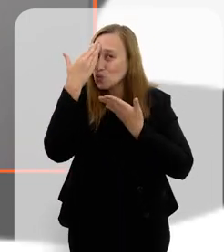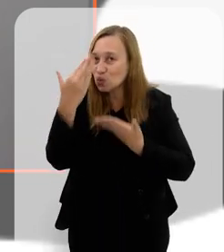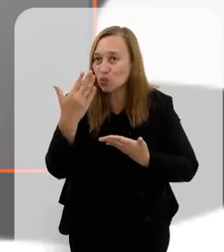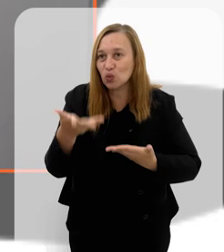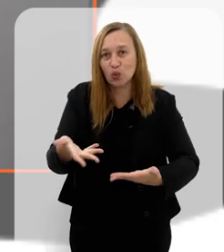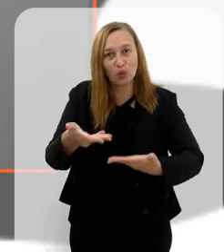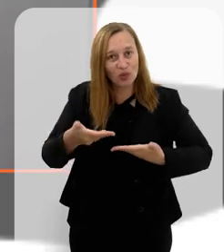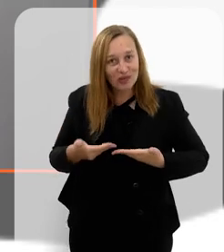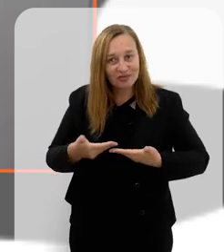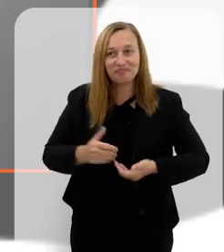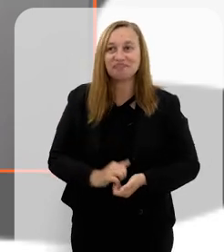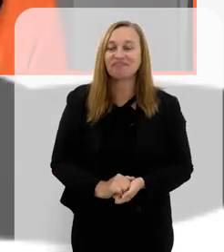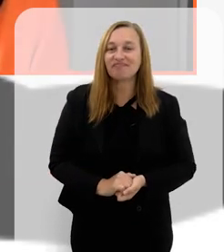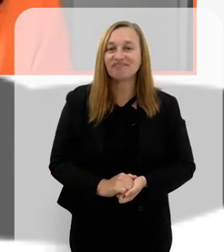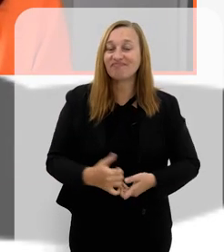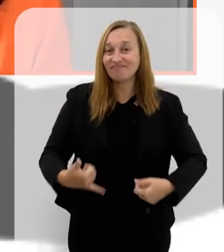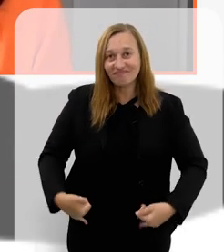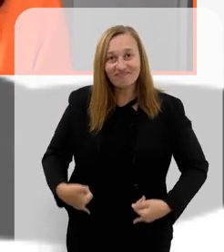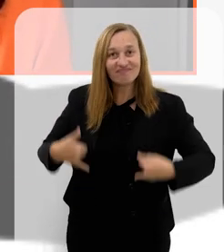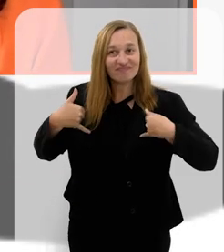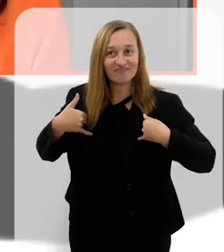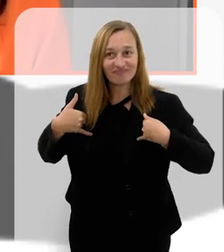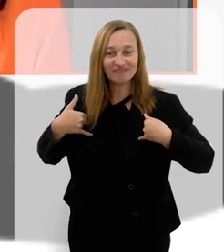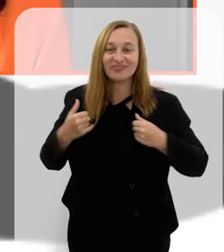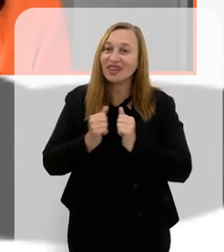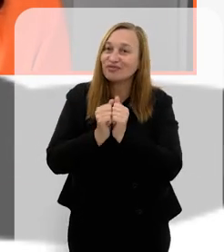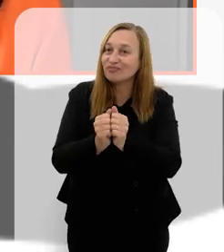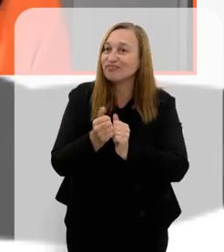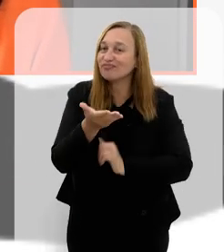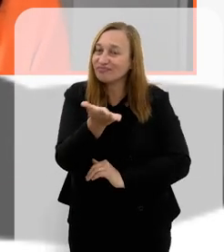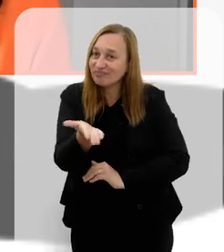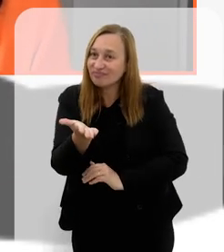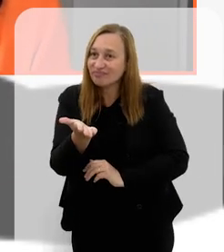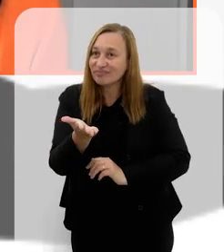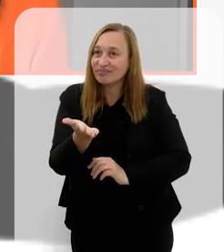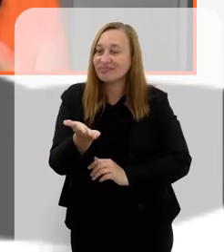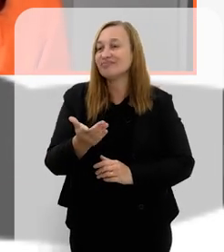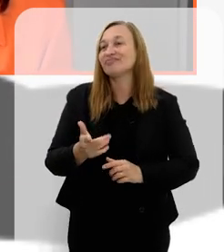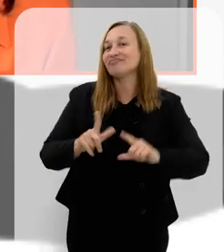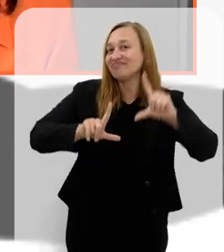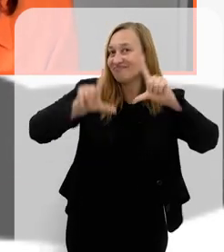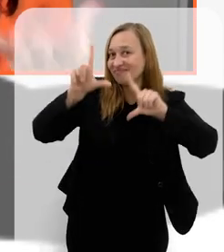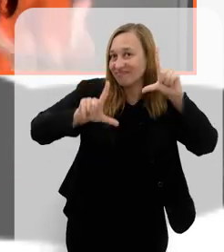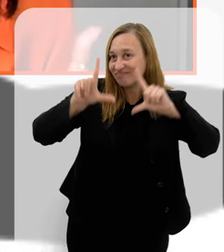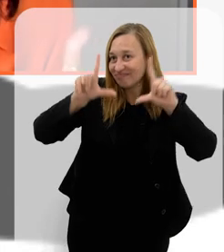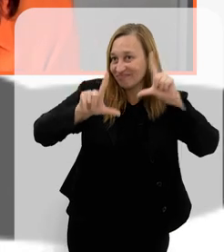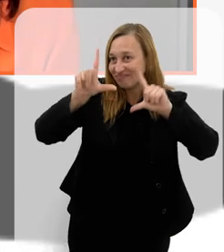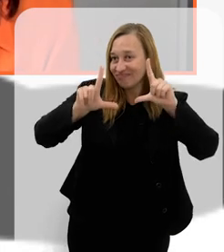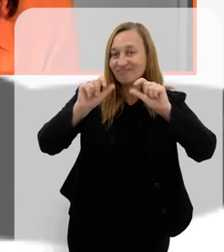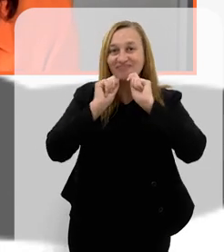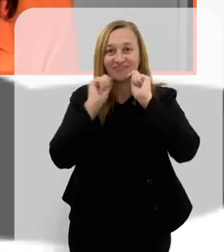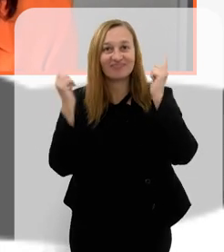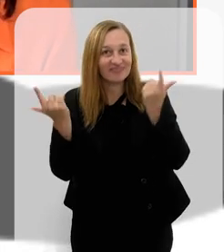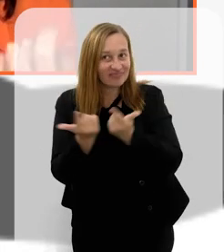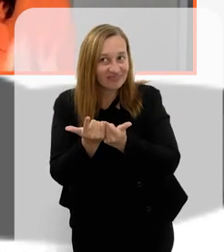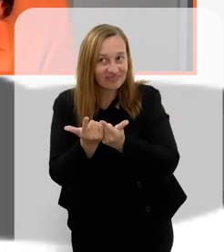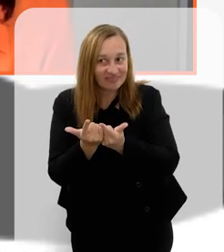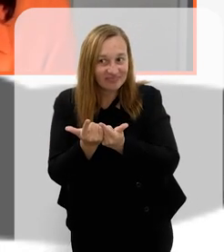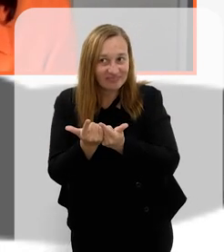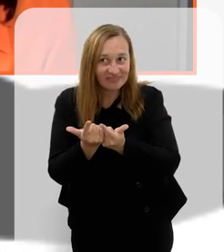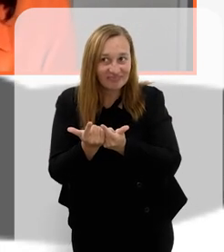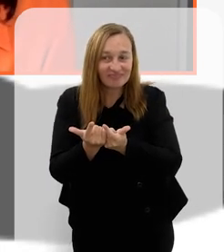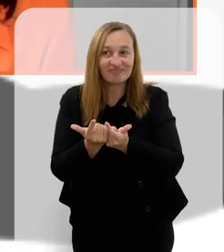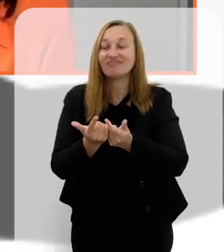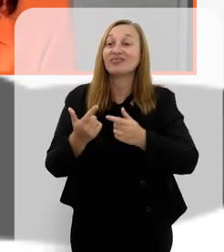nada, quero agradecer o convite. É uma honra participar desse canal, né, da